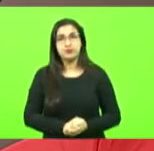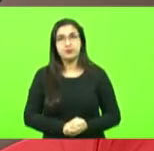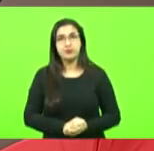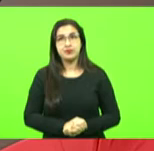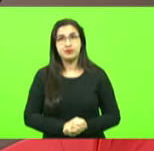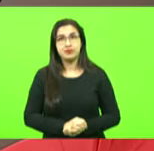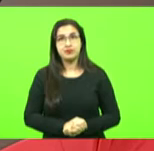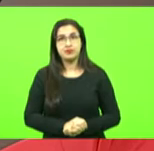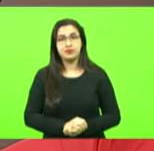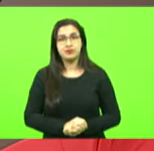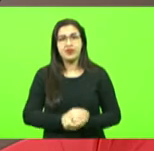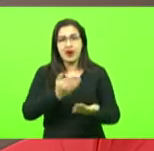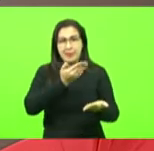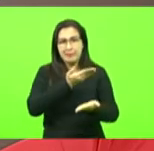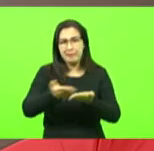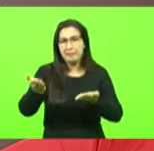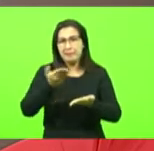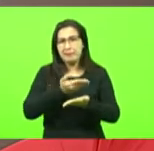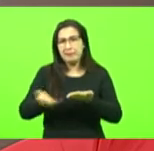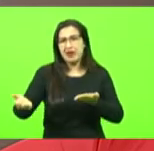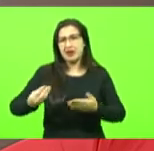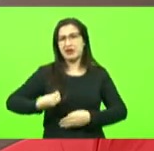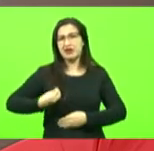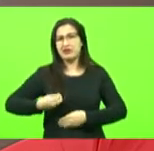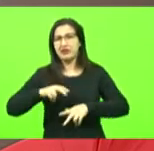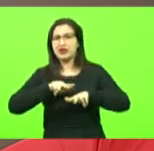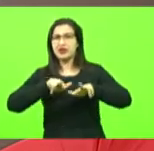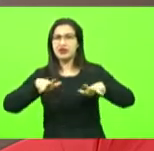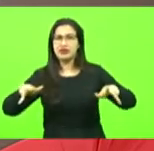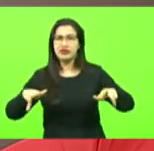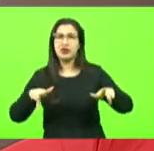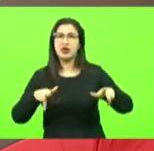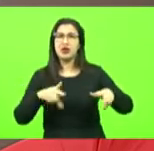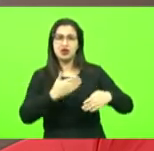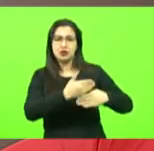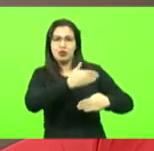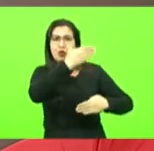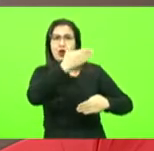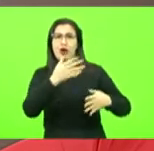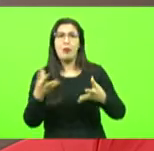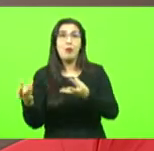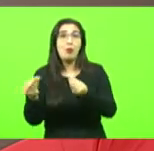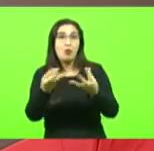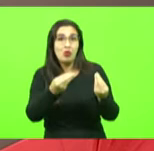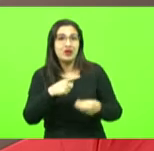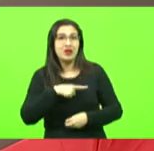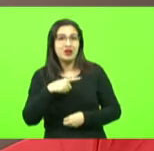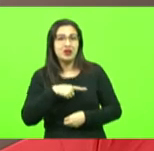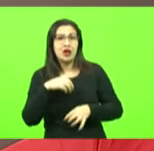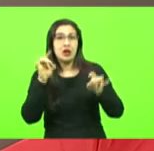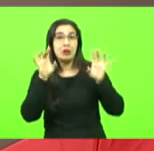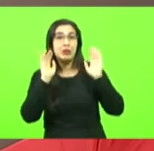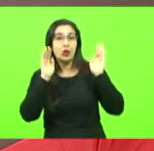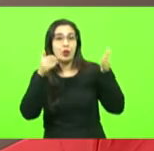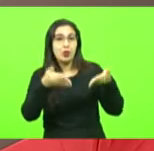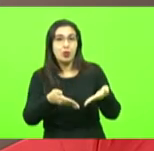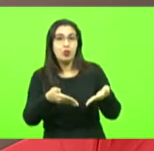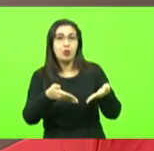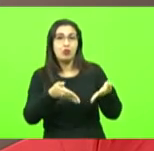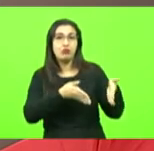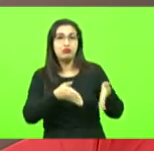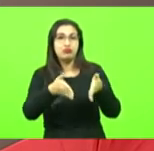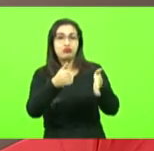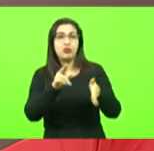Com a perda dos modos de vida anunciada pela chegada das grandes barragens, em especial na bacia do Rio Uruguai,